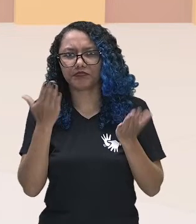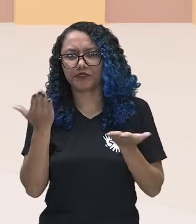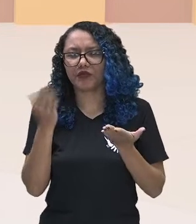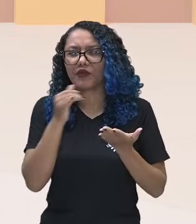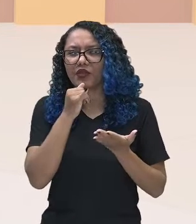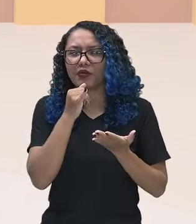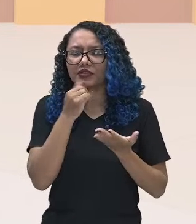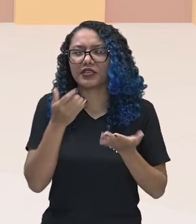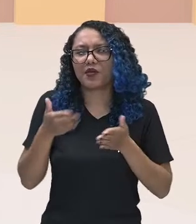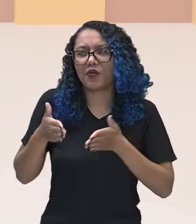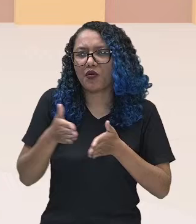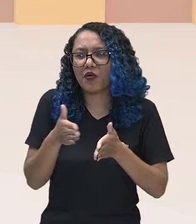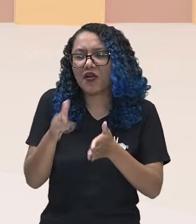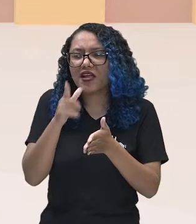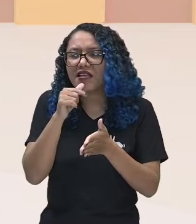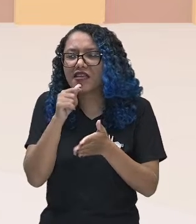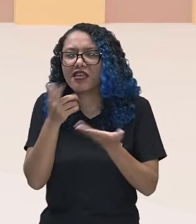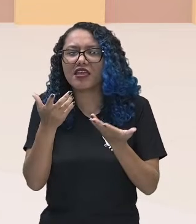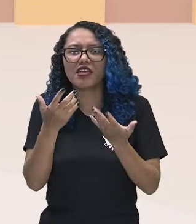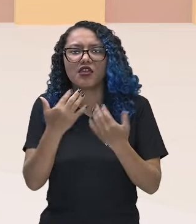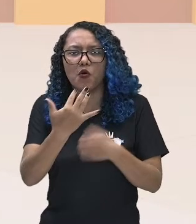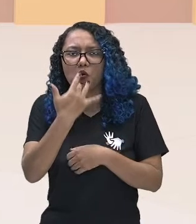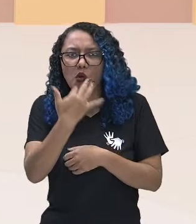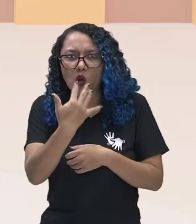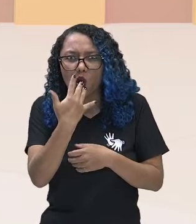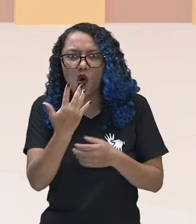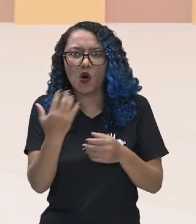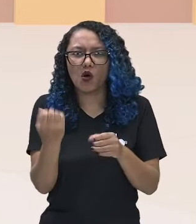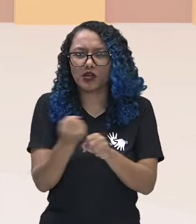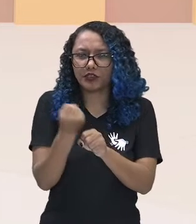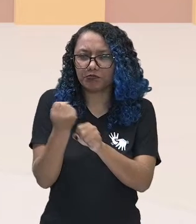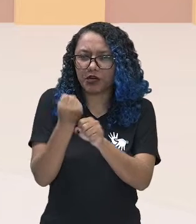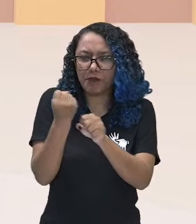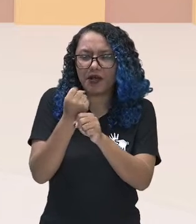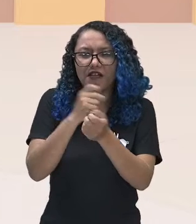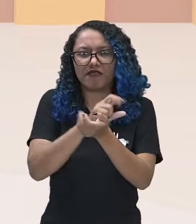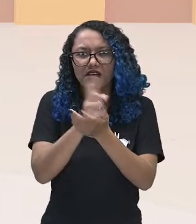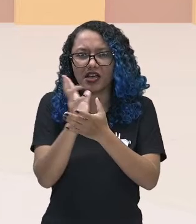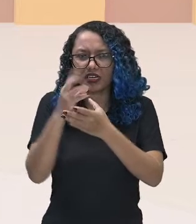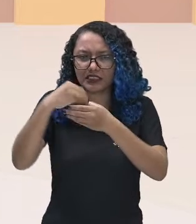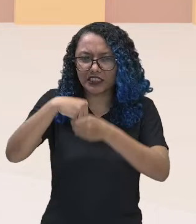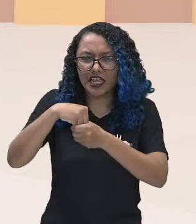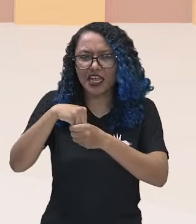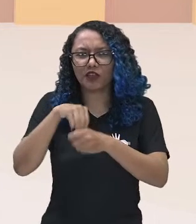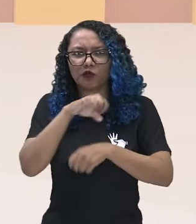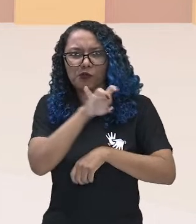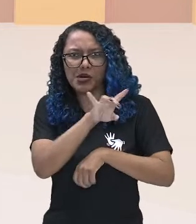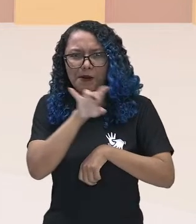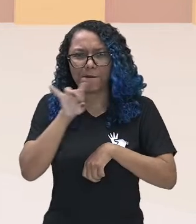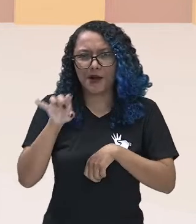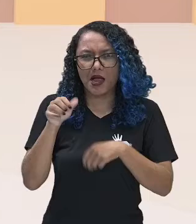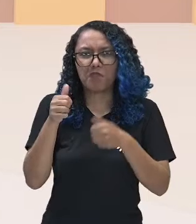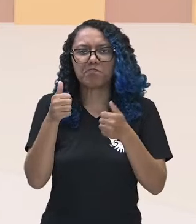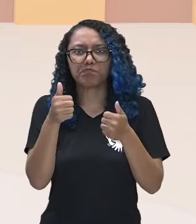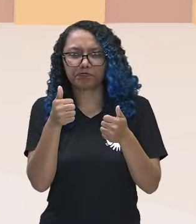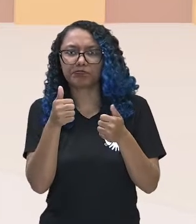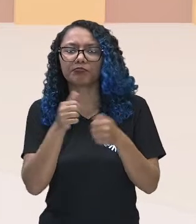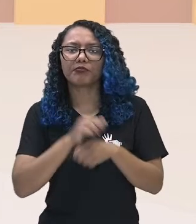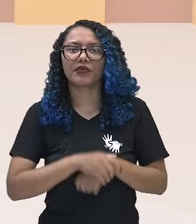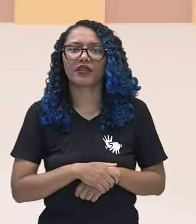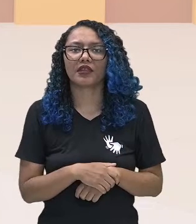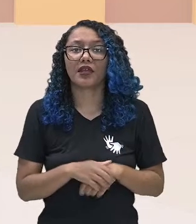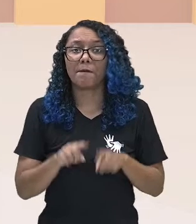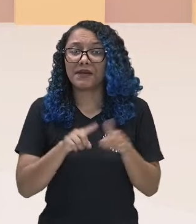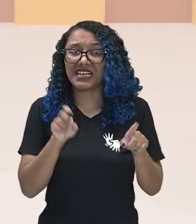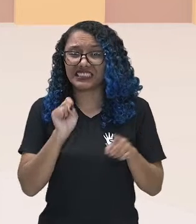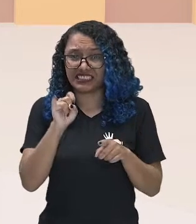tenho as construções, as cores que fazem parte de cada um desses cenários, de cada uma dessas paisagens. Mas se eu estou